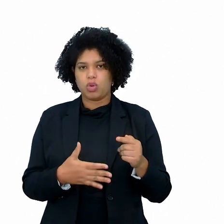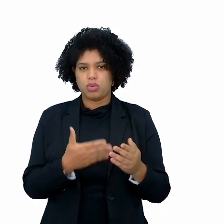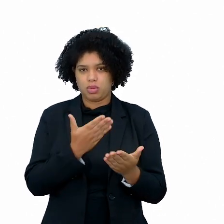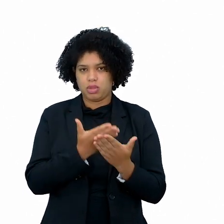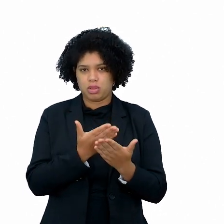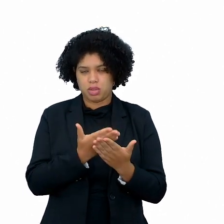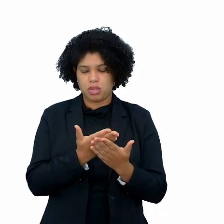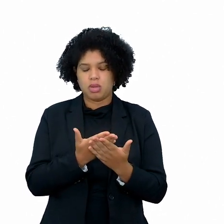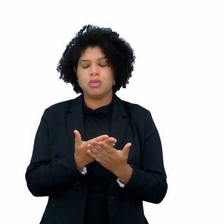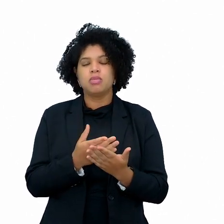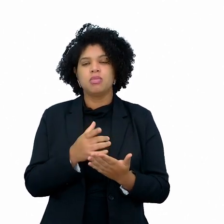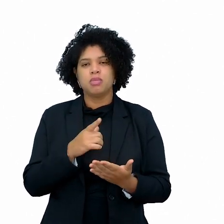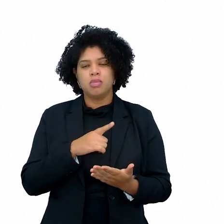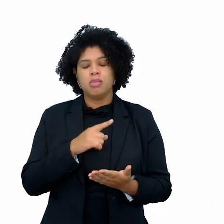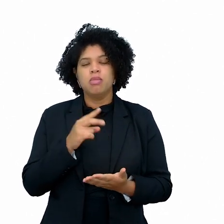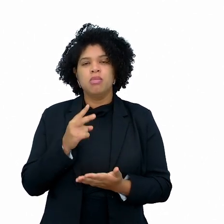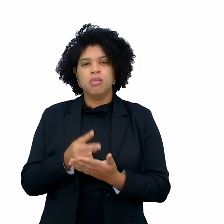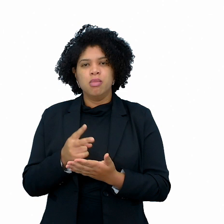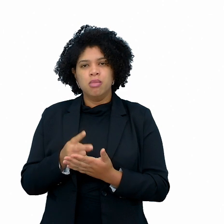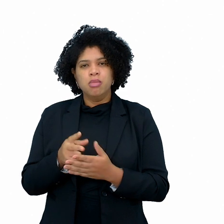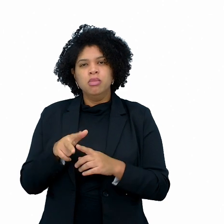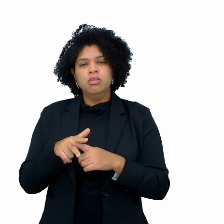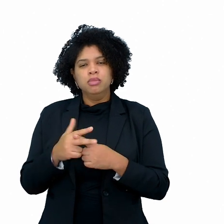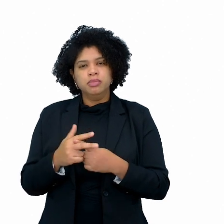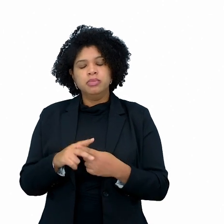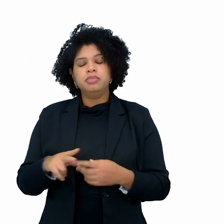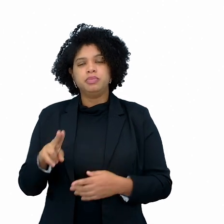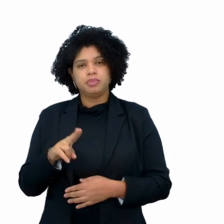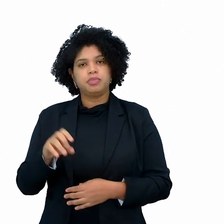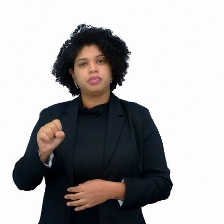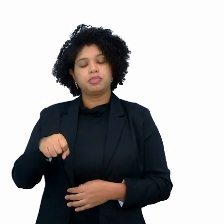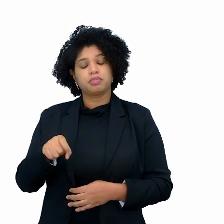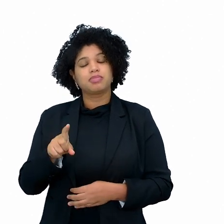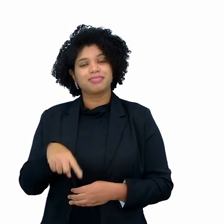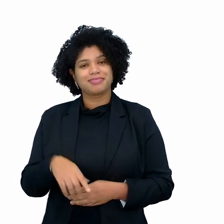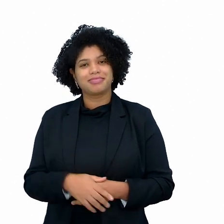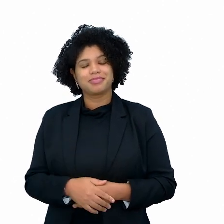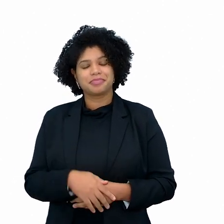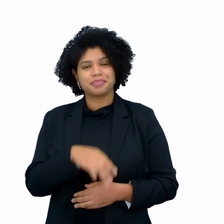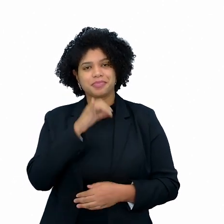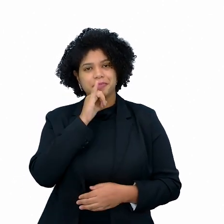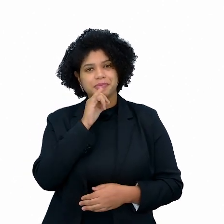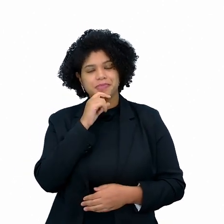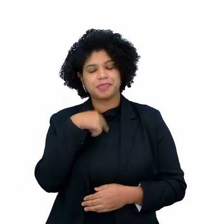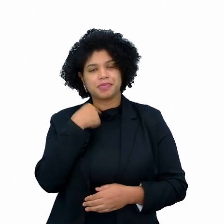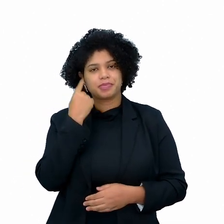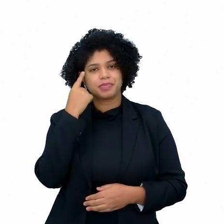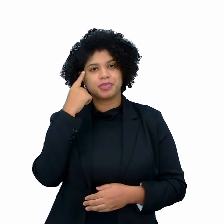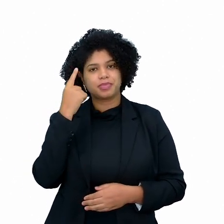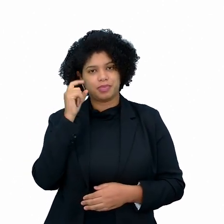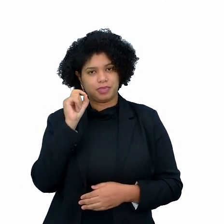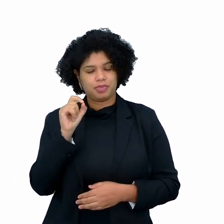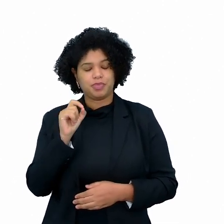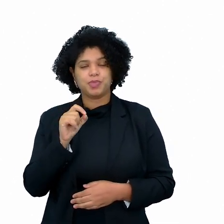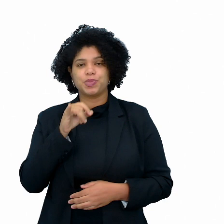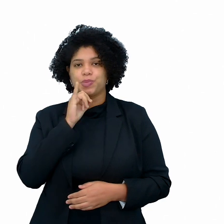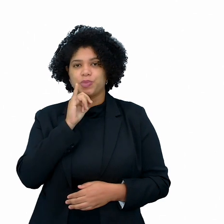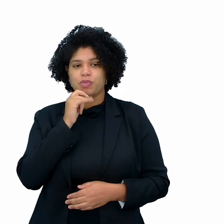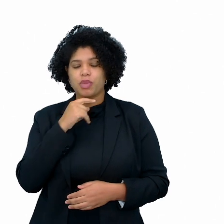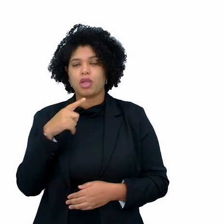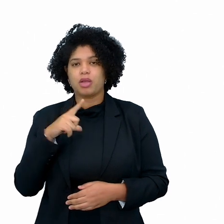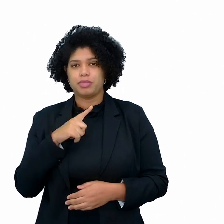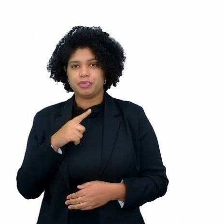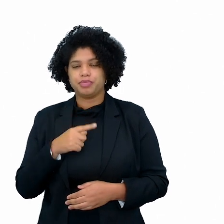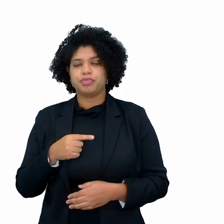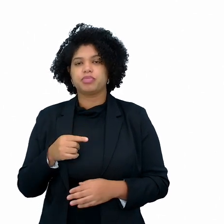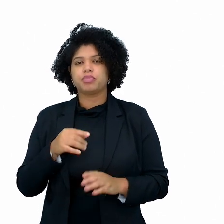eles oferecem as mesmas ferramentas. Então, a gente tem que chegar com a ideia de que, assim, eu quero compartilhar